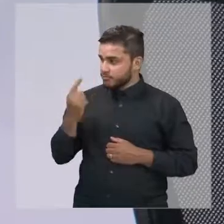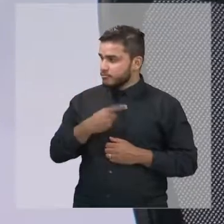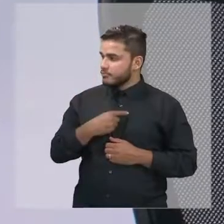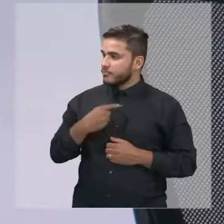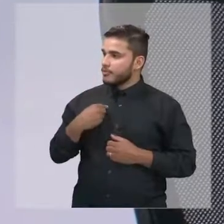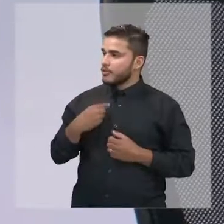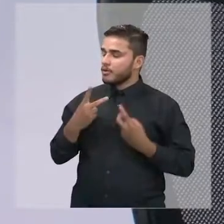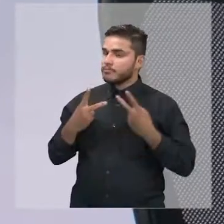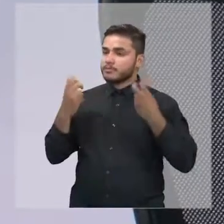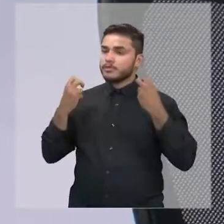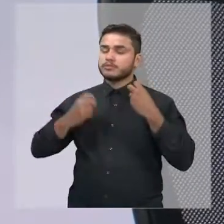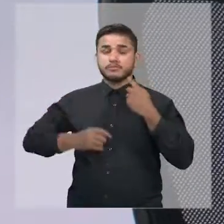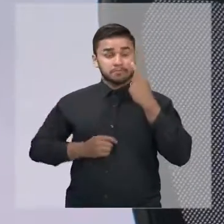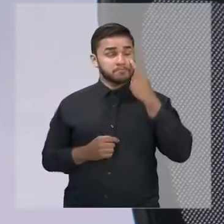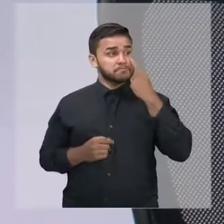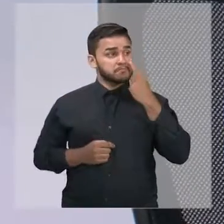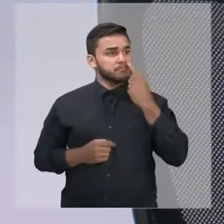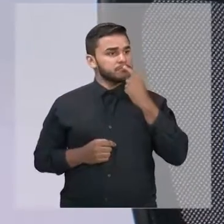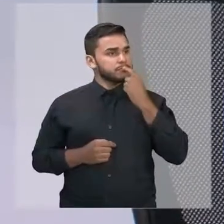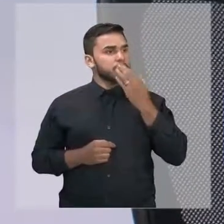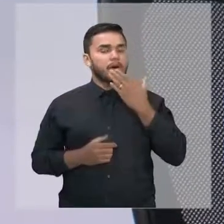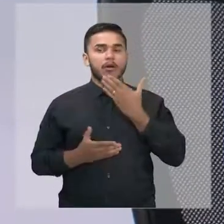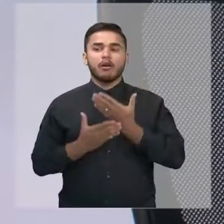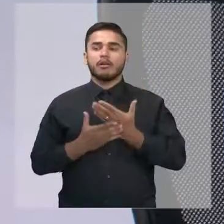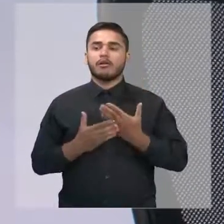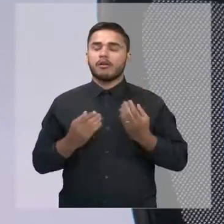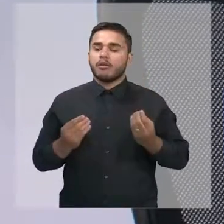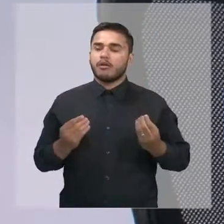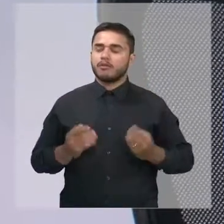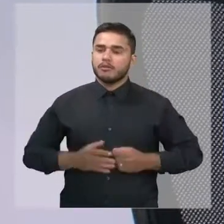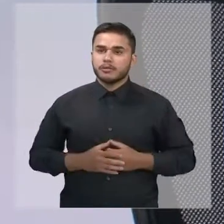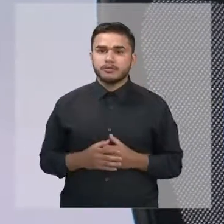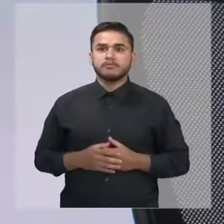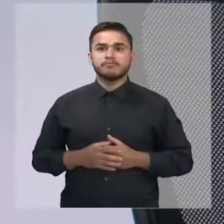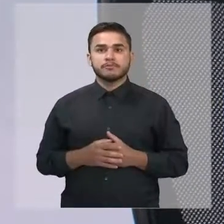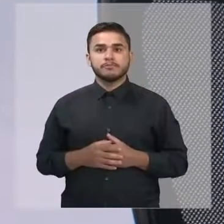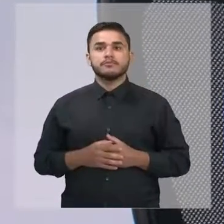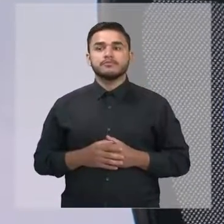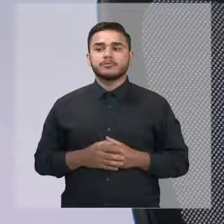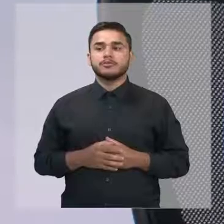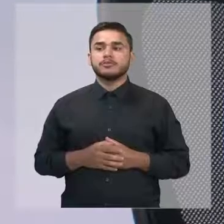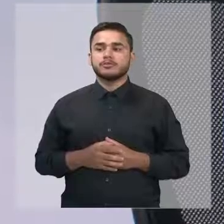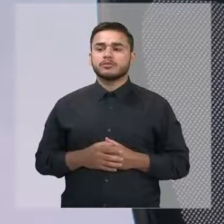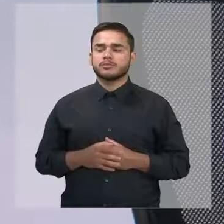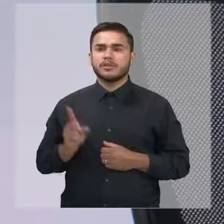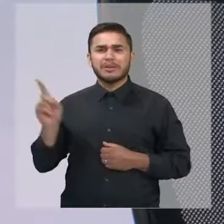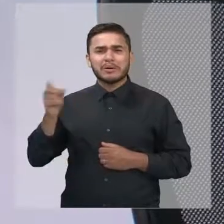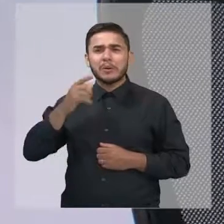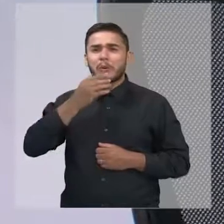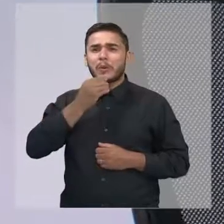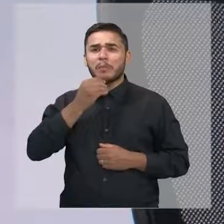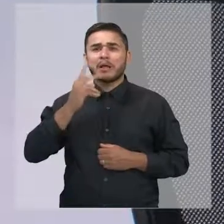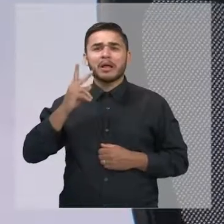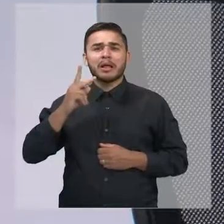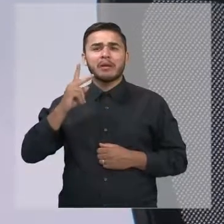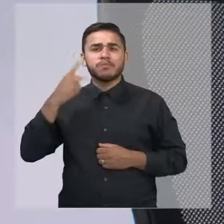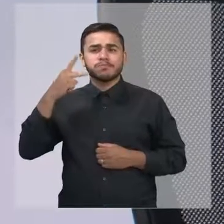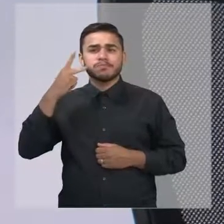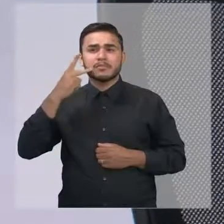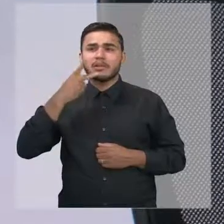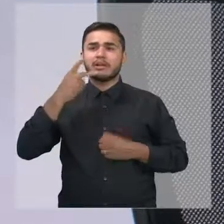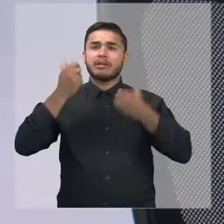e acaba conseguindo fazer pior do que a afirmação anterior. Até porque isso é uma entrevista que ele está dando, né? Então agora ele está